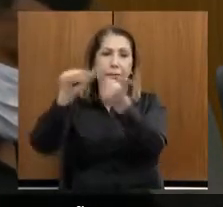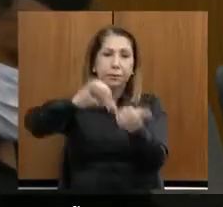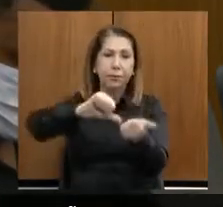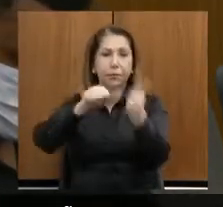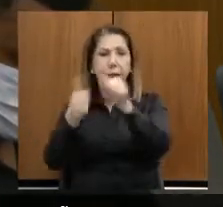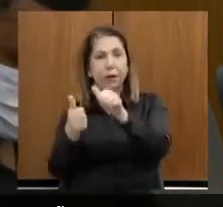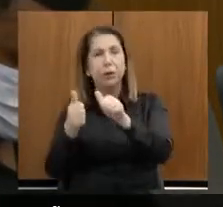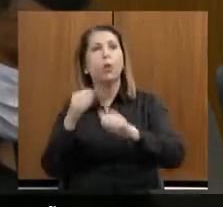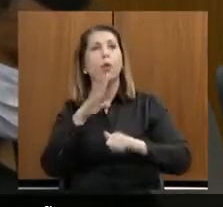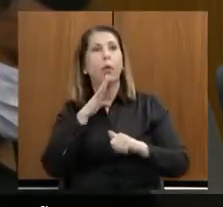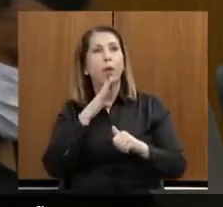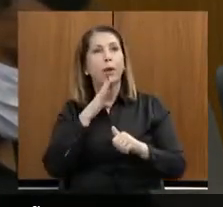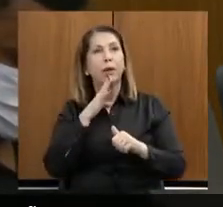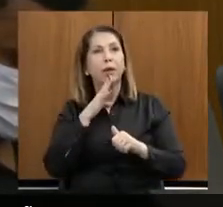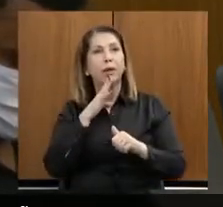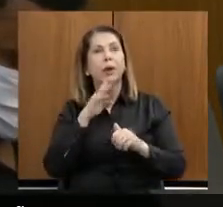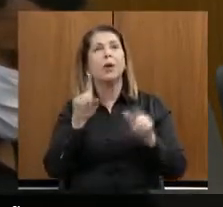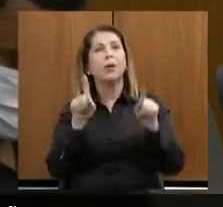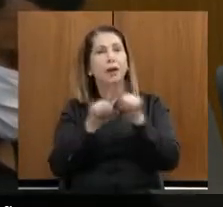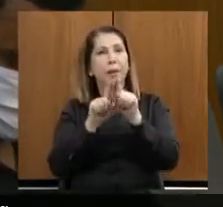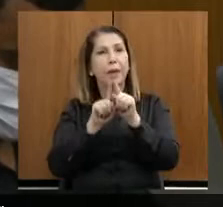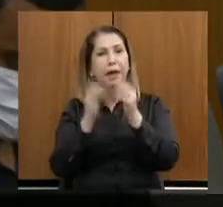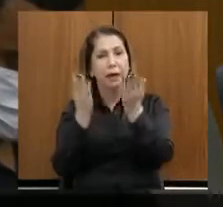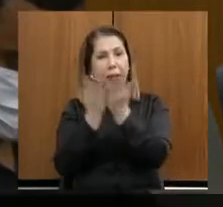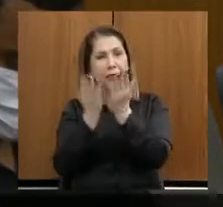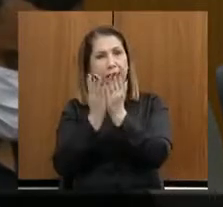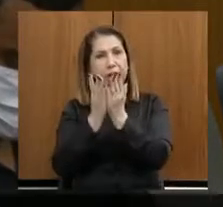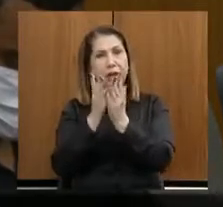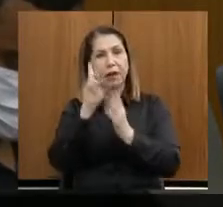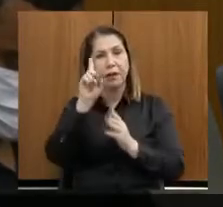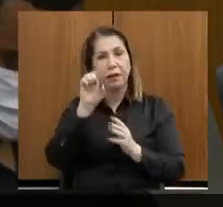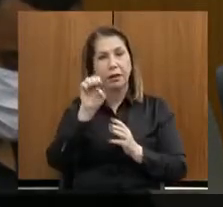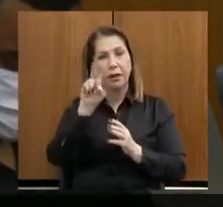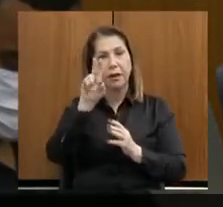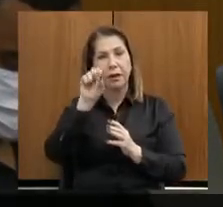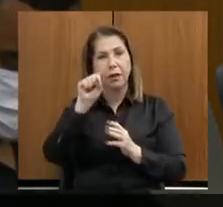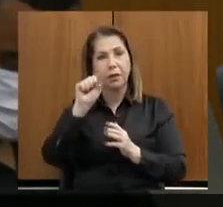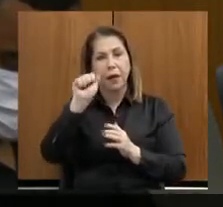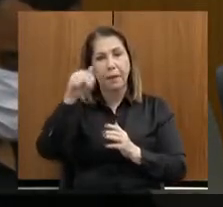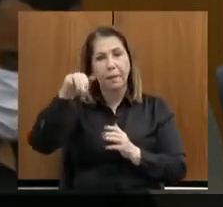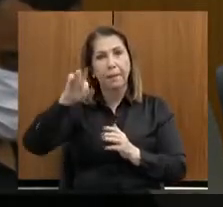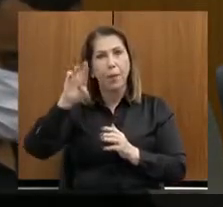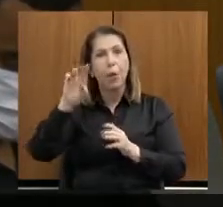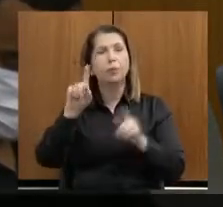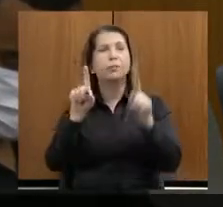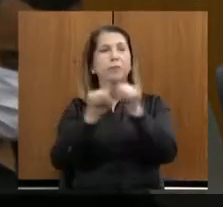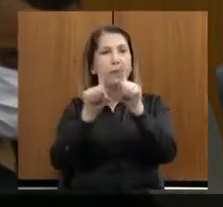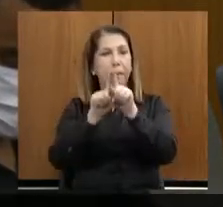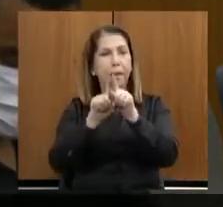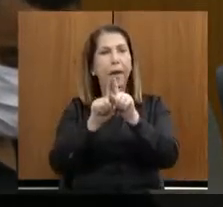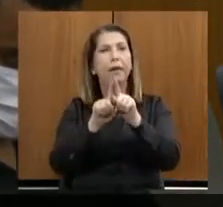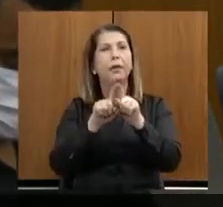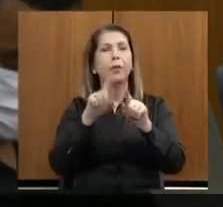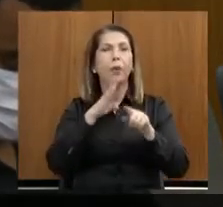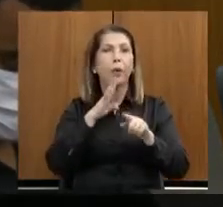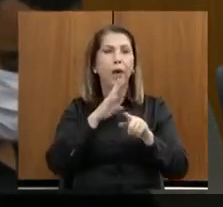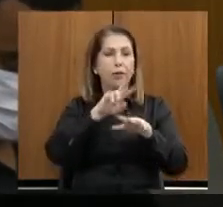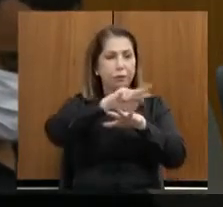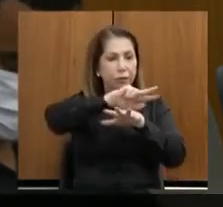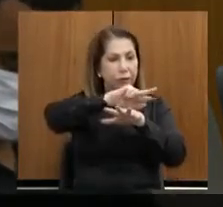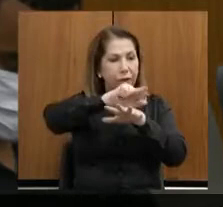eu conheço a igreja Deus é amor porque eu passei por ela eu conheço a igreja Assembleia de Deus porque eu passei por